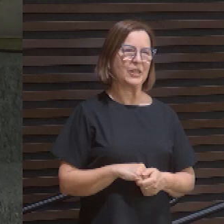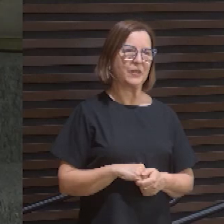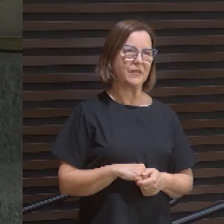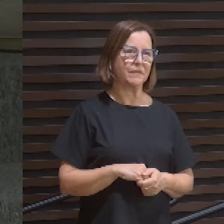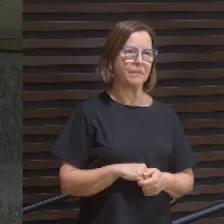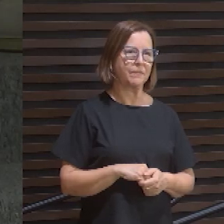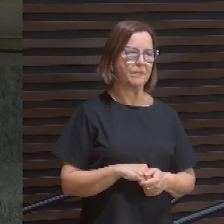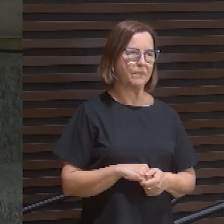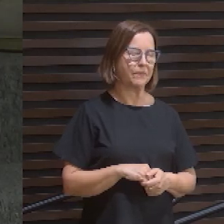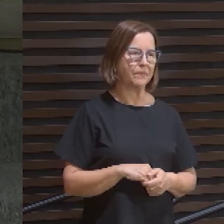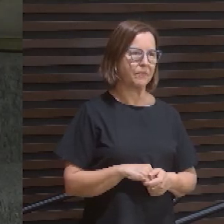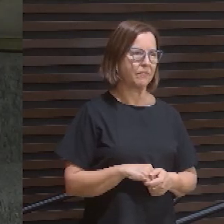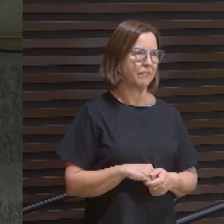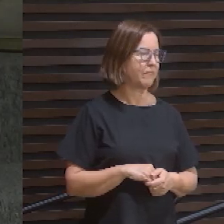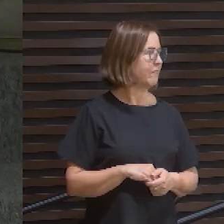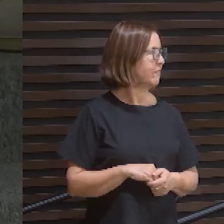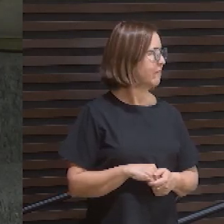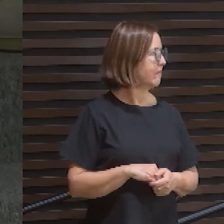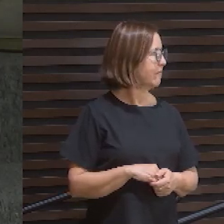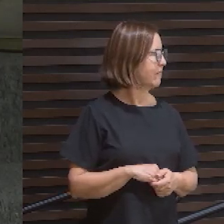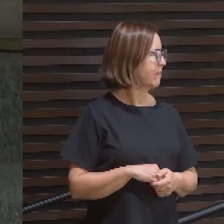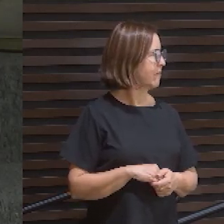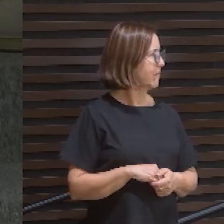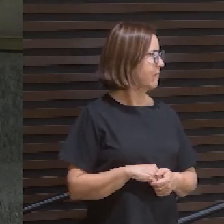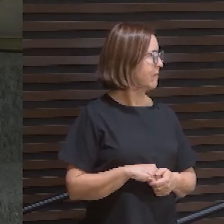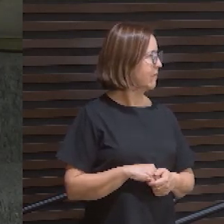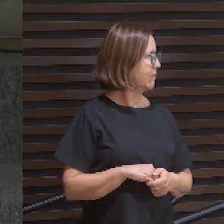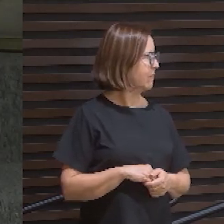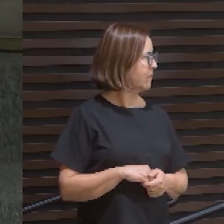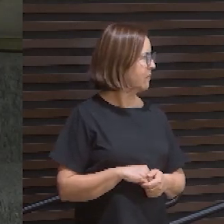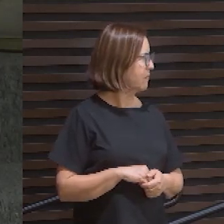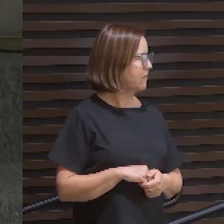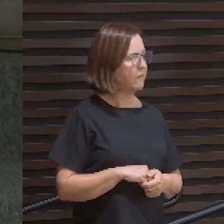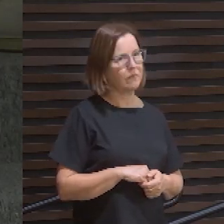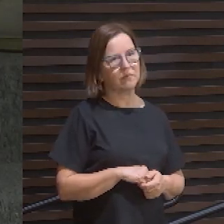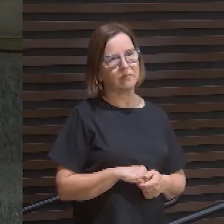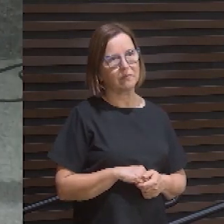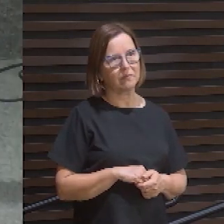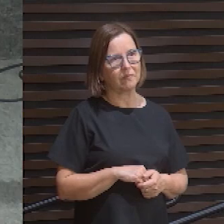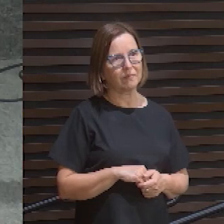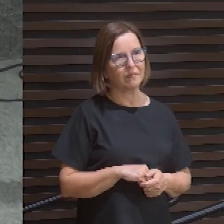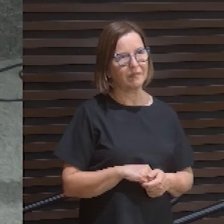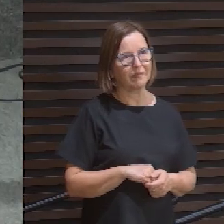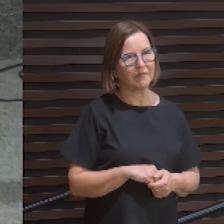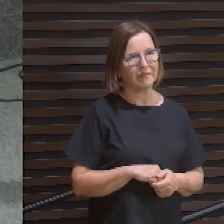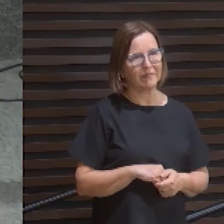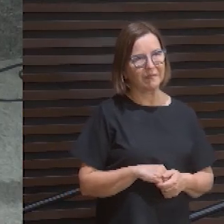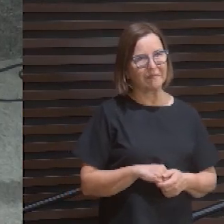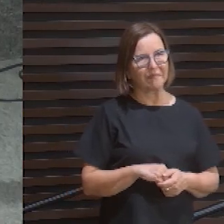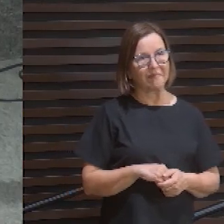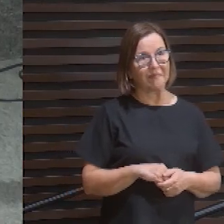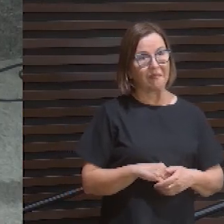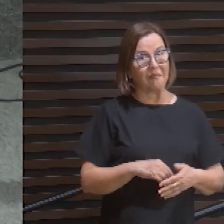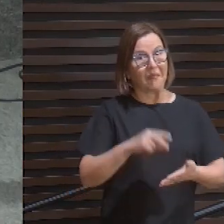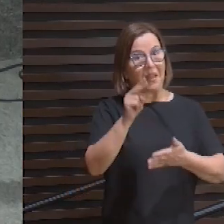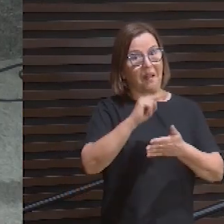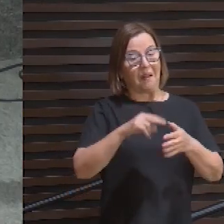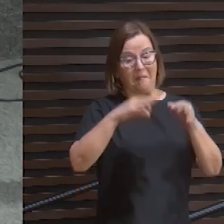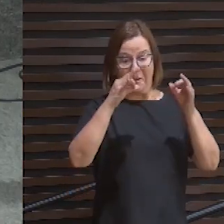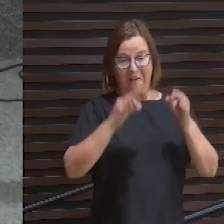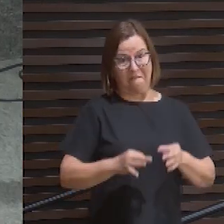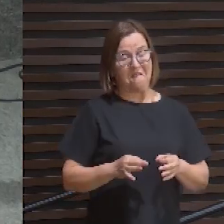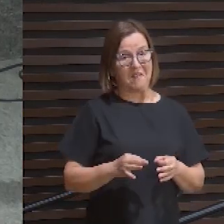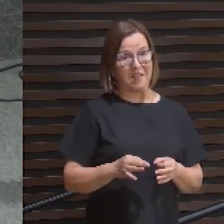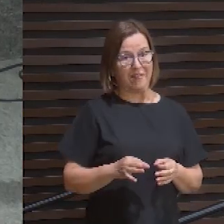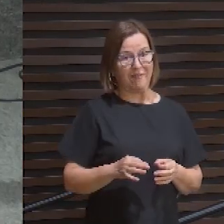Pegar de chofrincha assim e não errar uma só pontuação